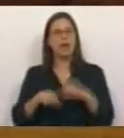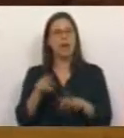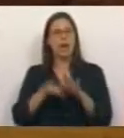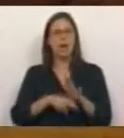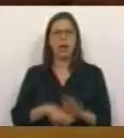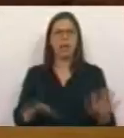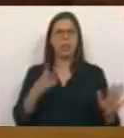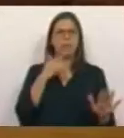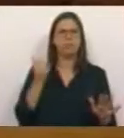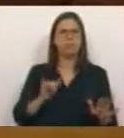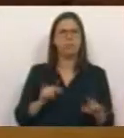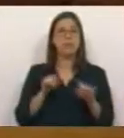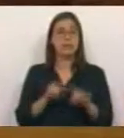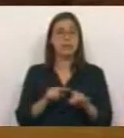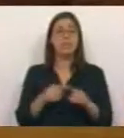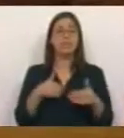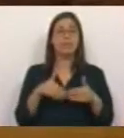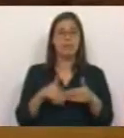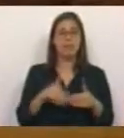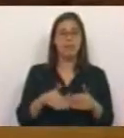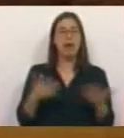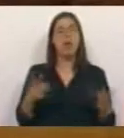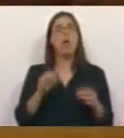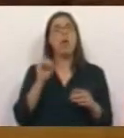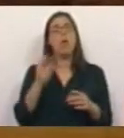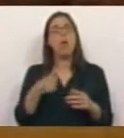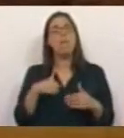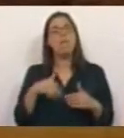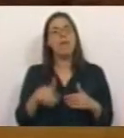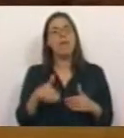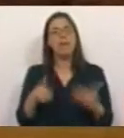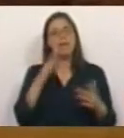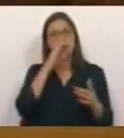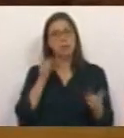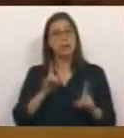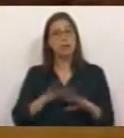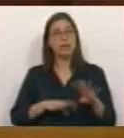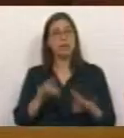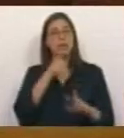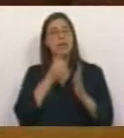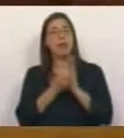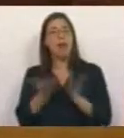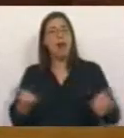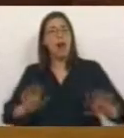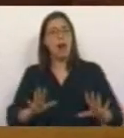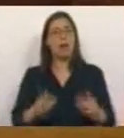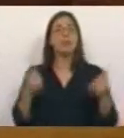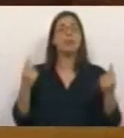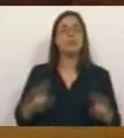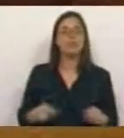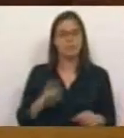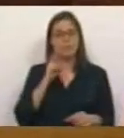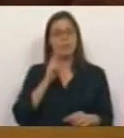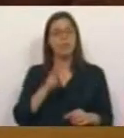em regra, porque é para aí que caminhamos, ou será para aí que caminharemos, se não se tomarem medidas. Basta,